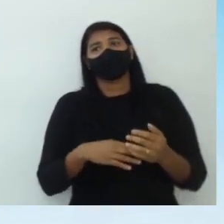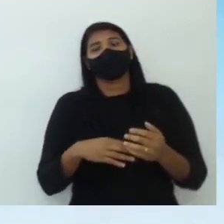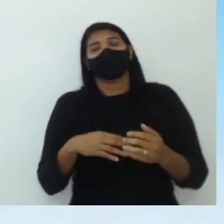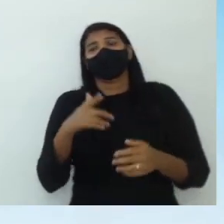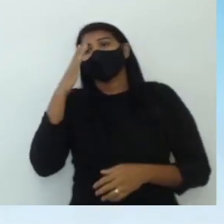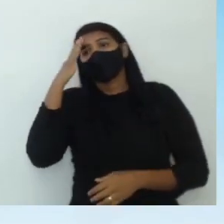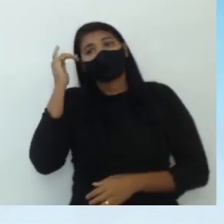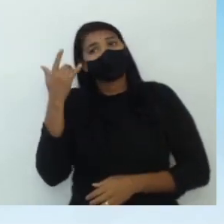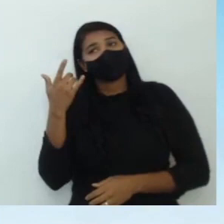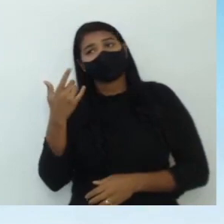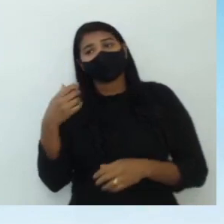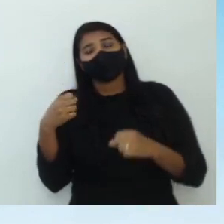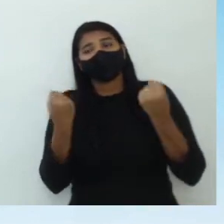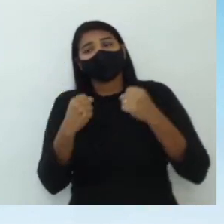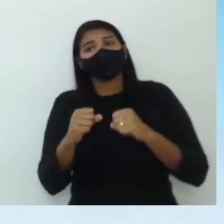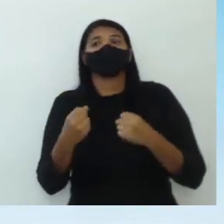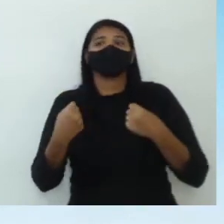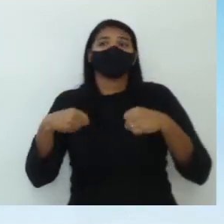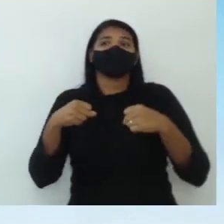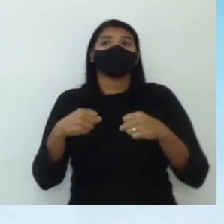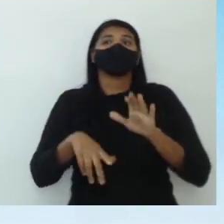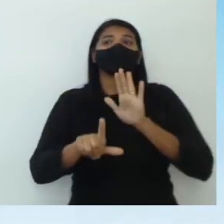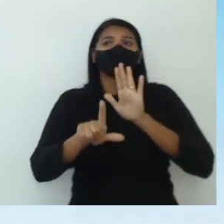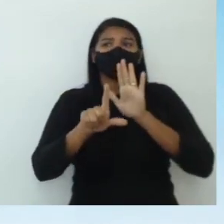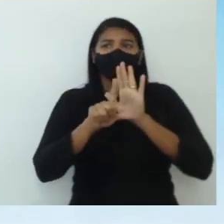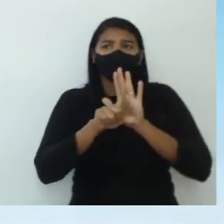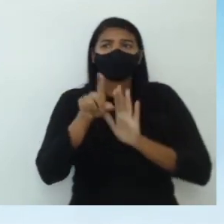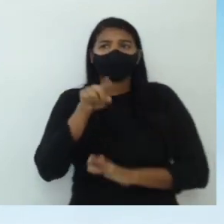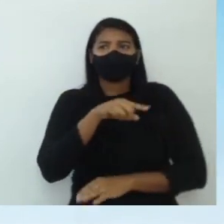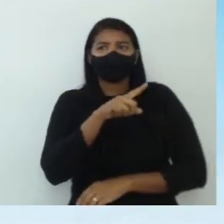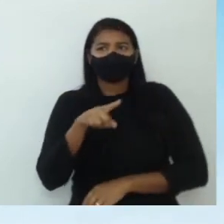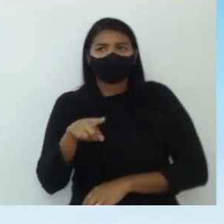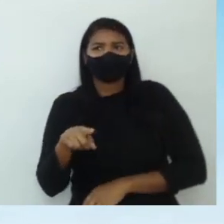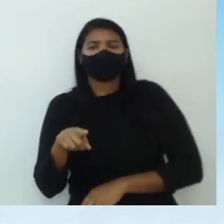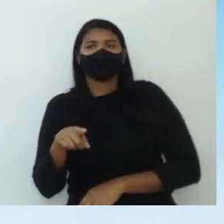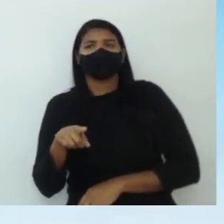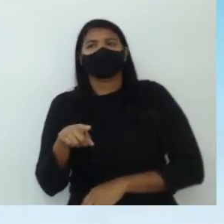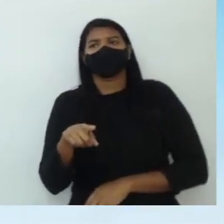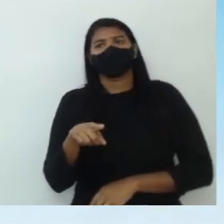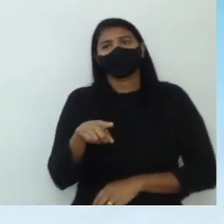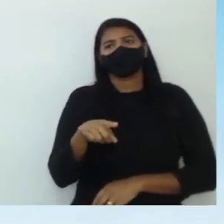necessidade. Então, lógico que tem que ter uma lei para coibir, né, para proibir esse tipo